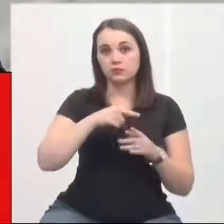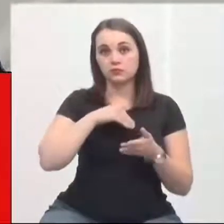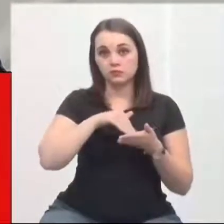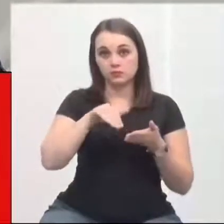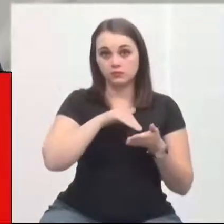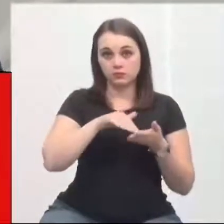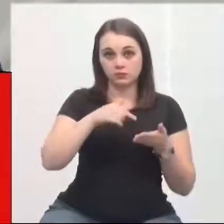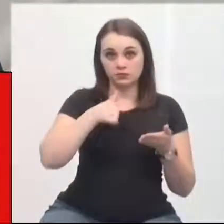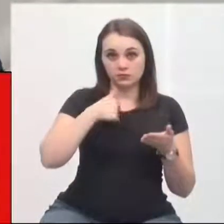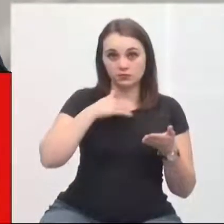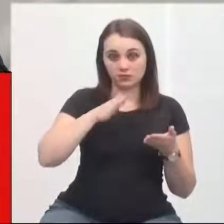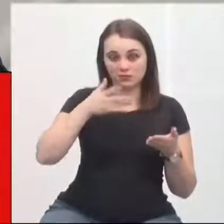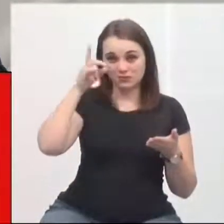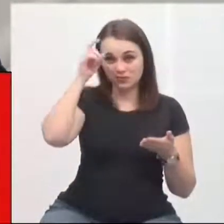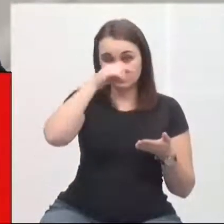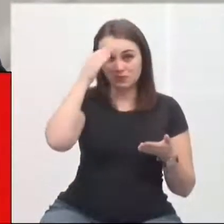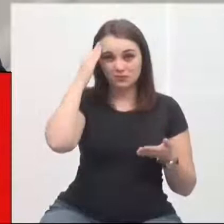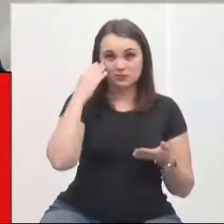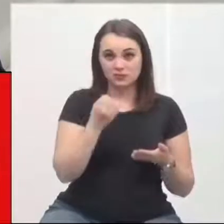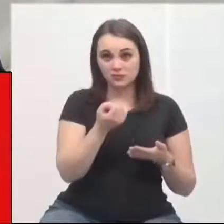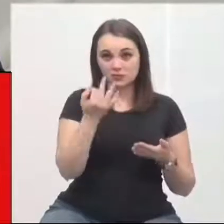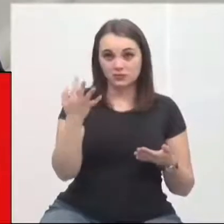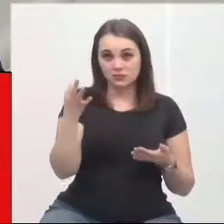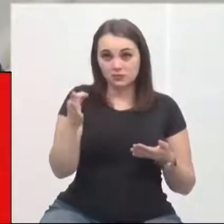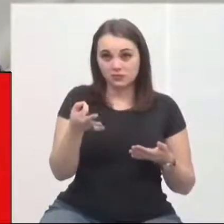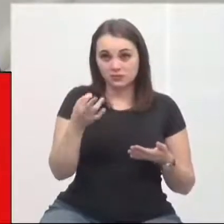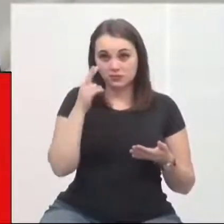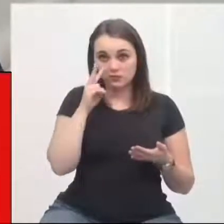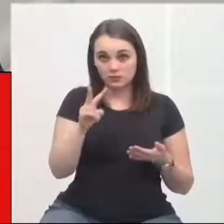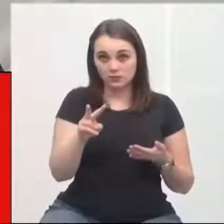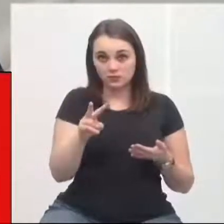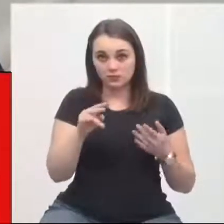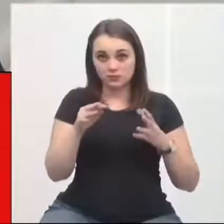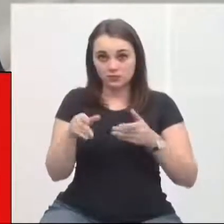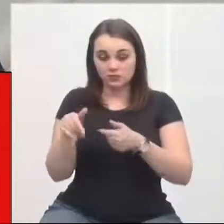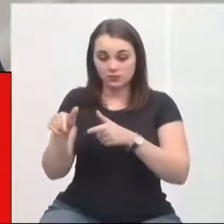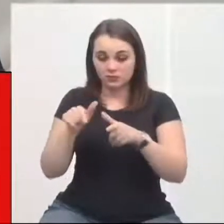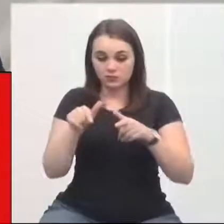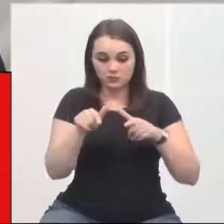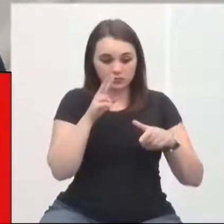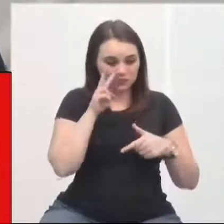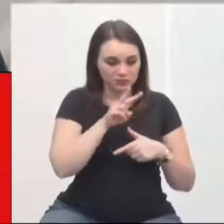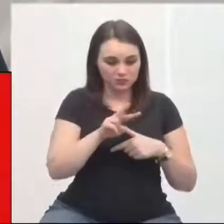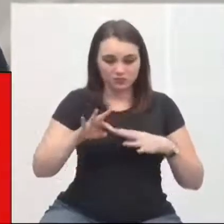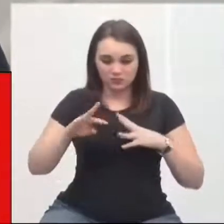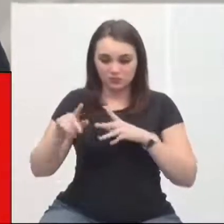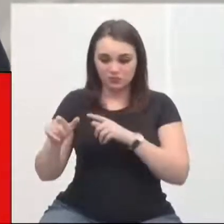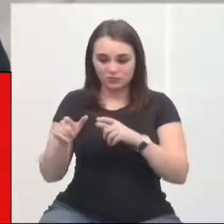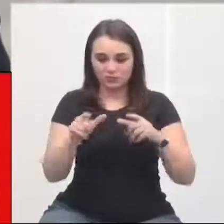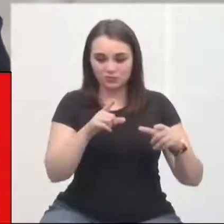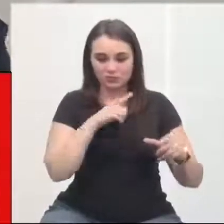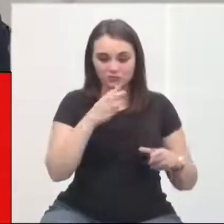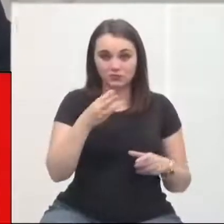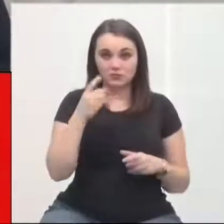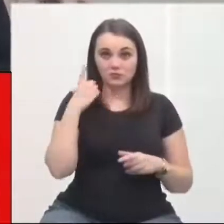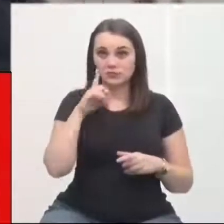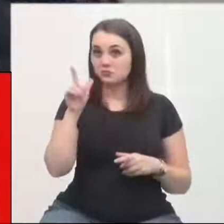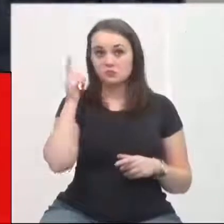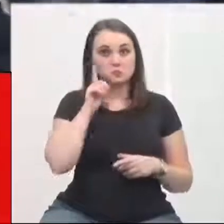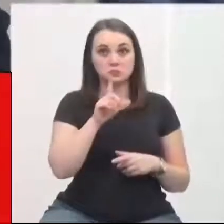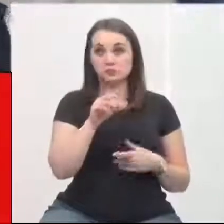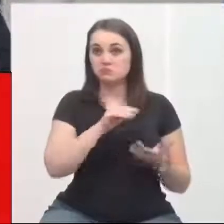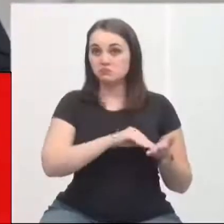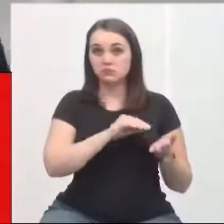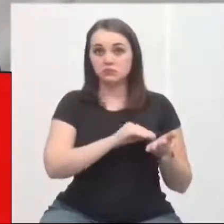secretário já fica difícil para percorrer todas essas obras. Se fosse para percorrer todas as obras durante os 30 dias, a gente não consegue.